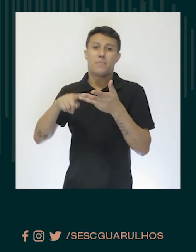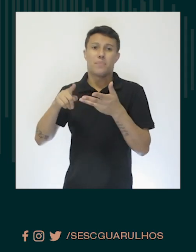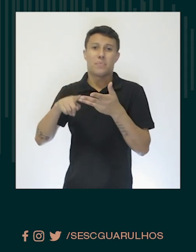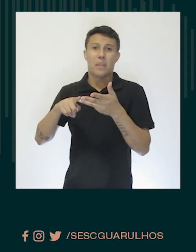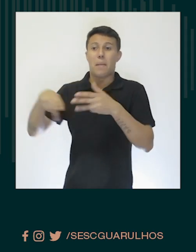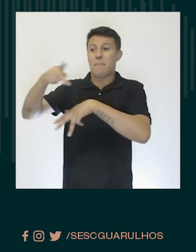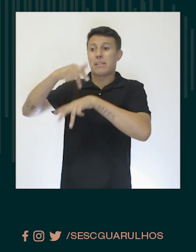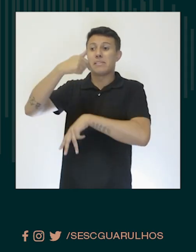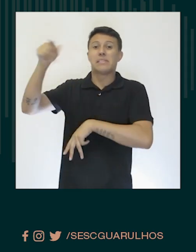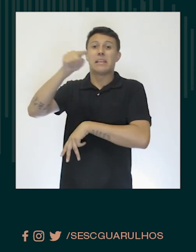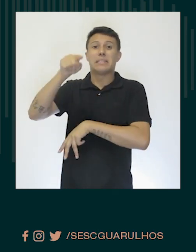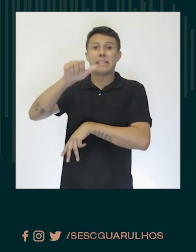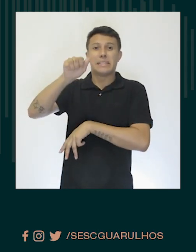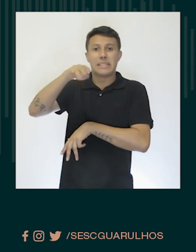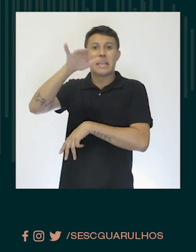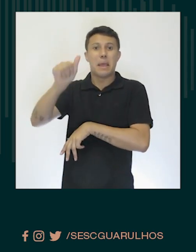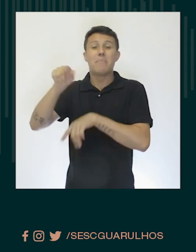que está na Zâmbia.